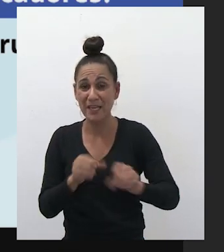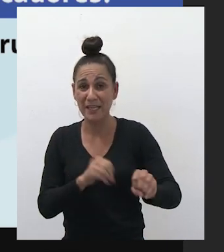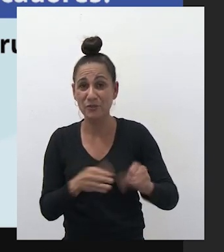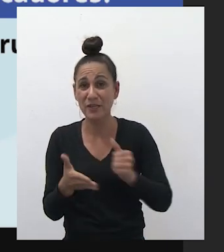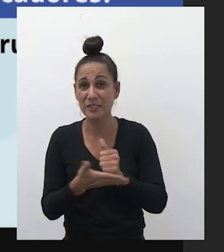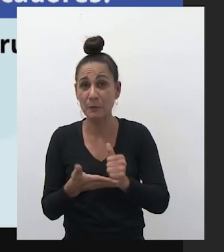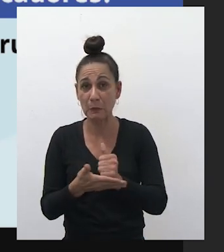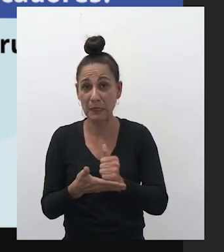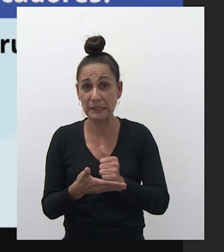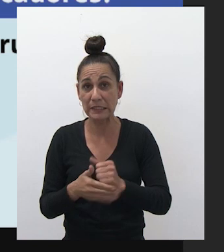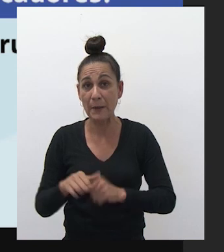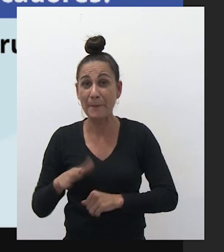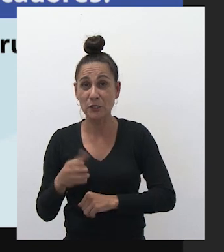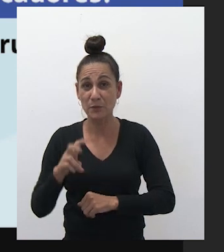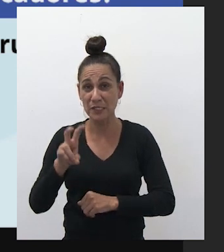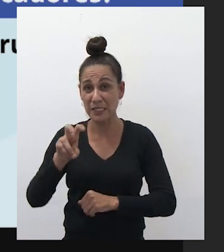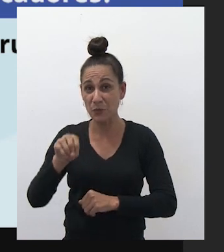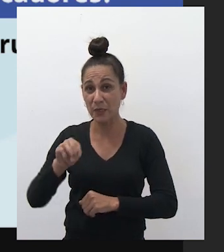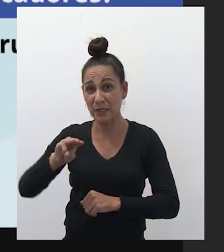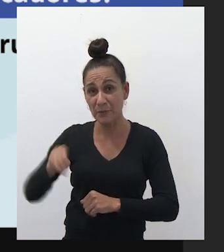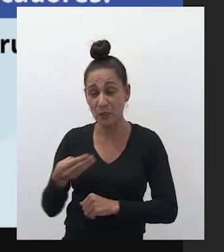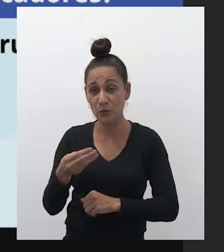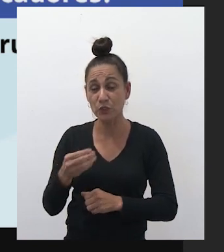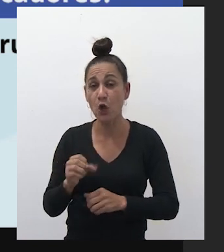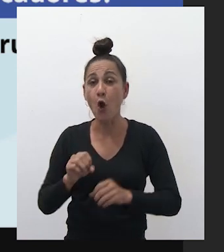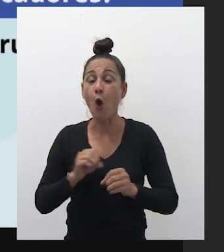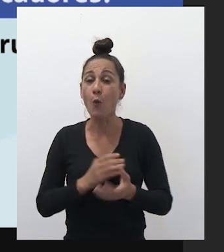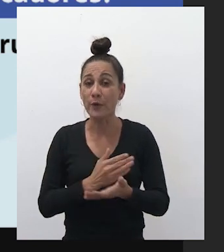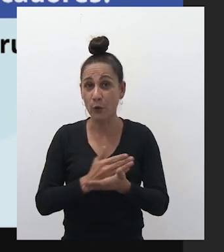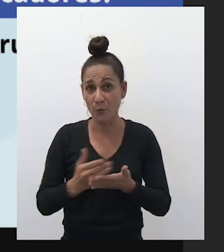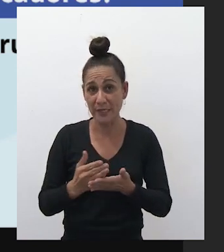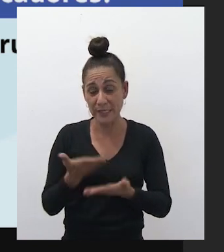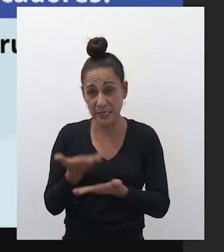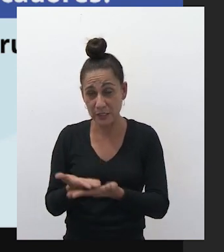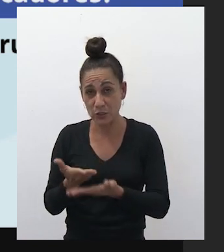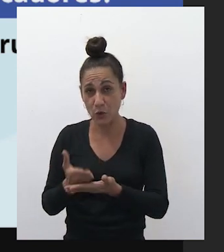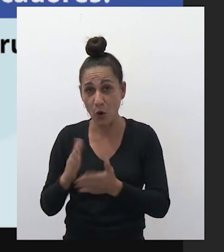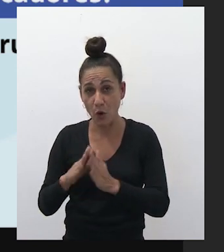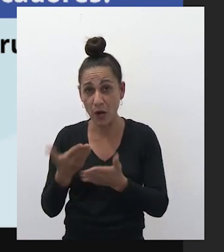ou porque sequer começaram, ou porque abandonaram a escola.